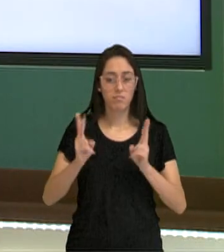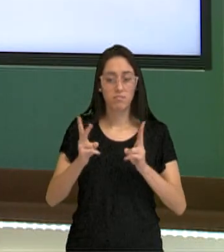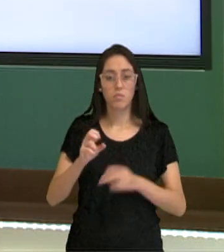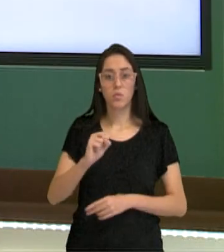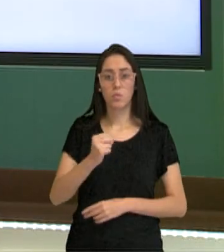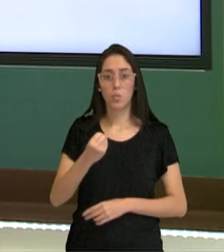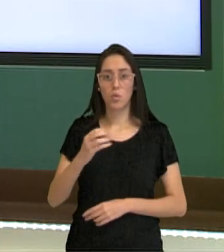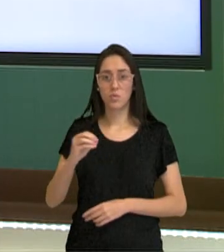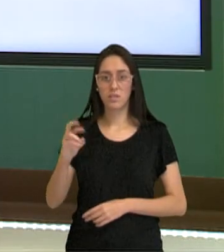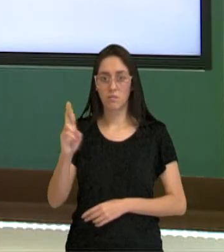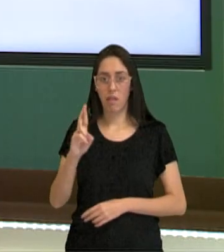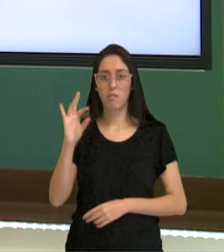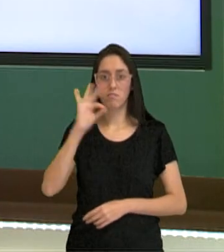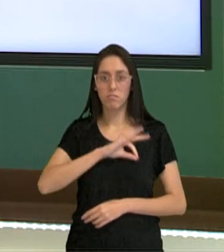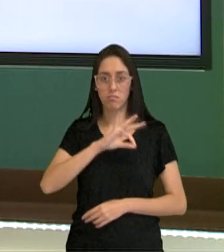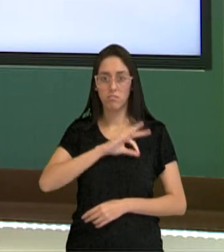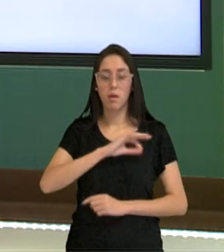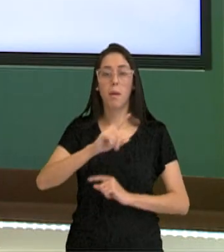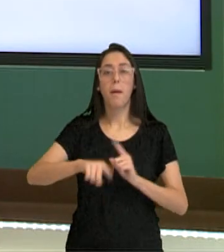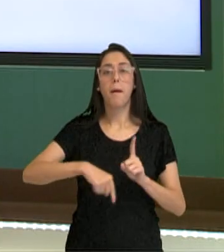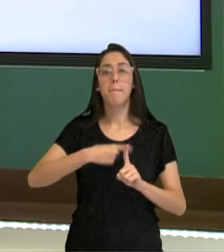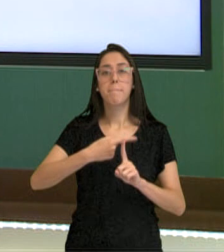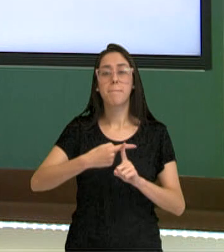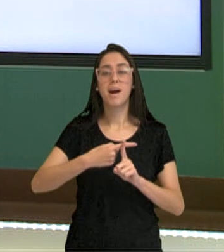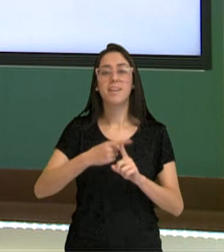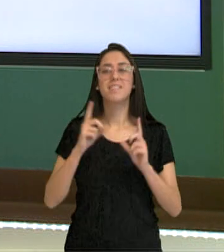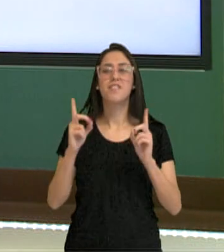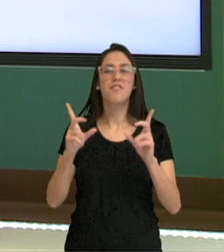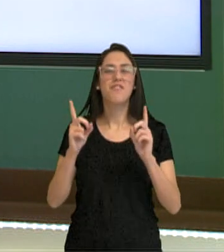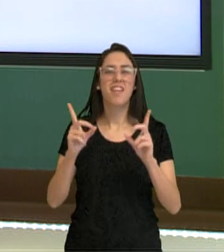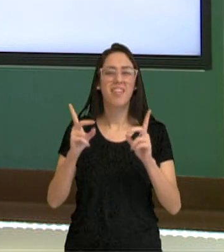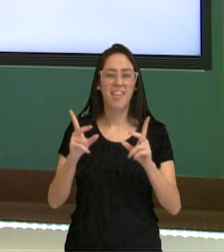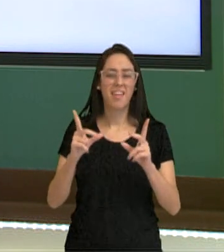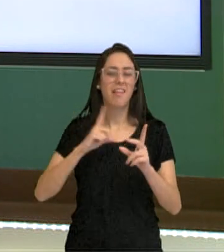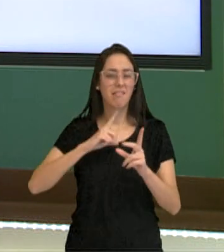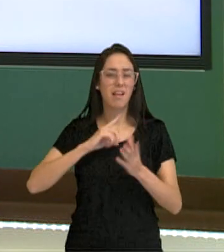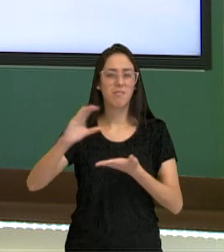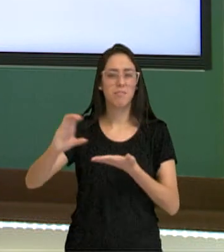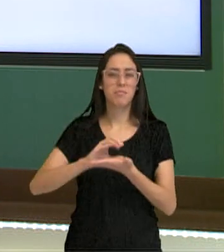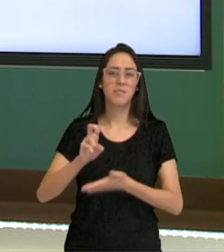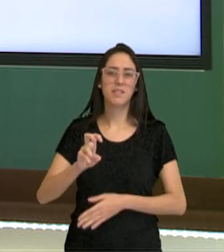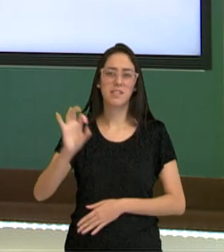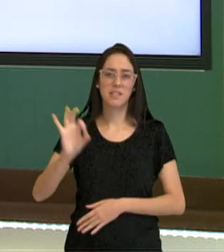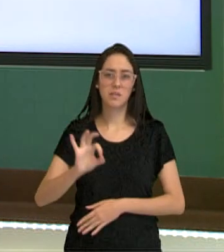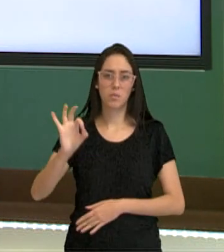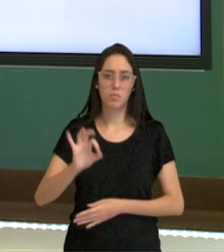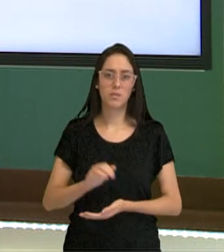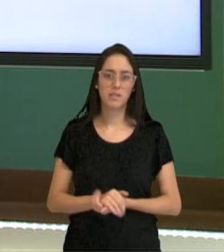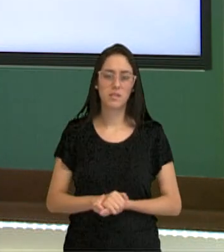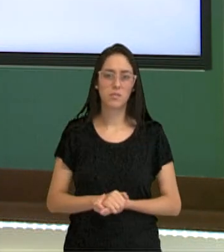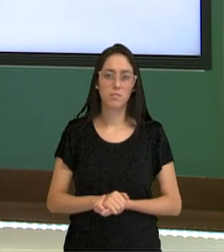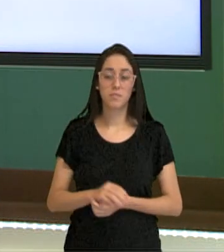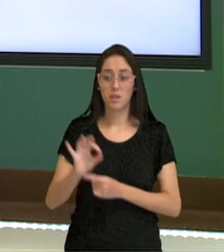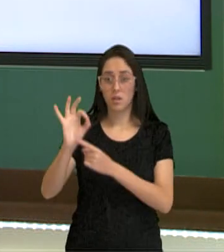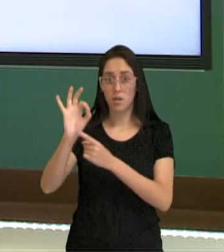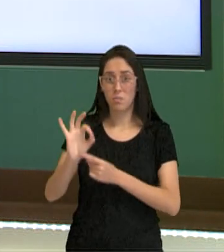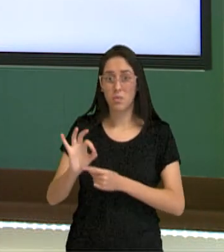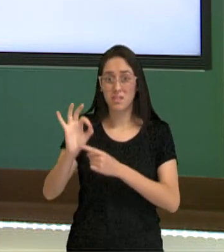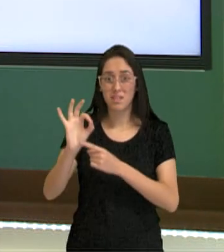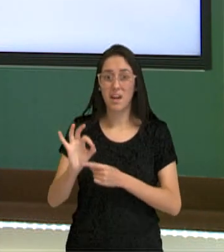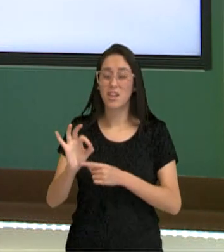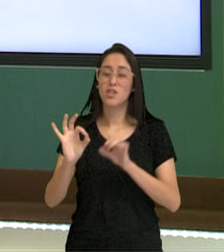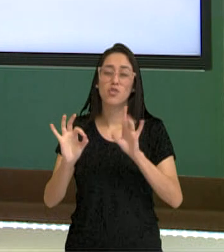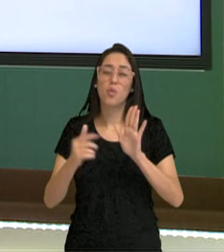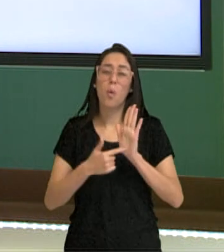800, mais a comissão de 5%. 5%, gente, essa porcentagem é um símbolo, eu não levo para conta.